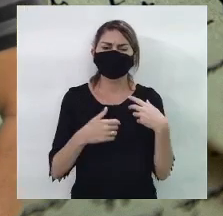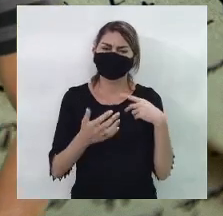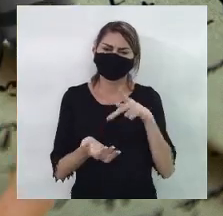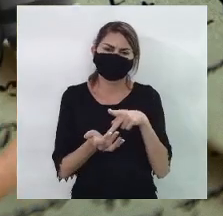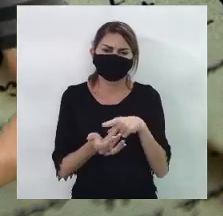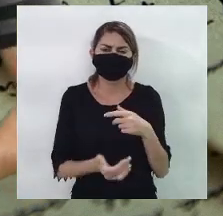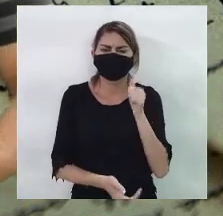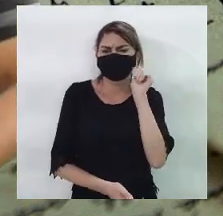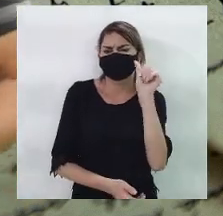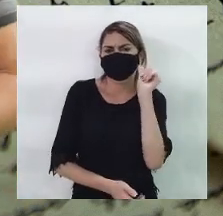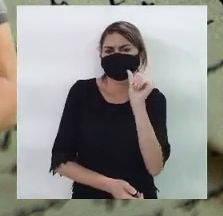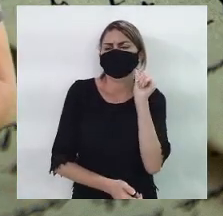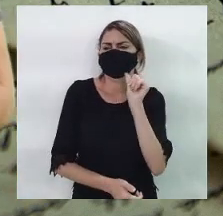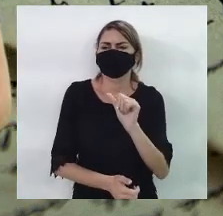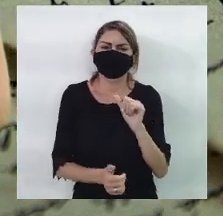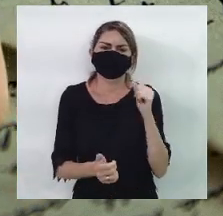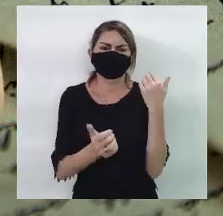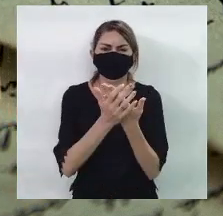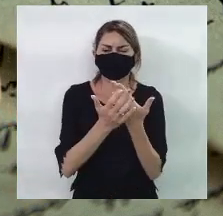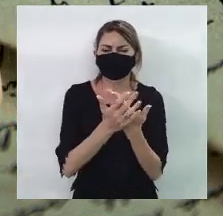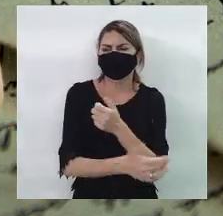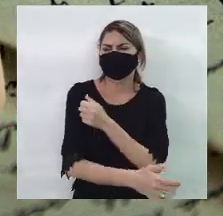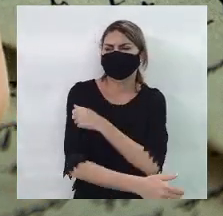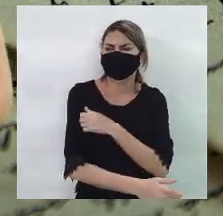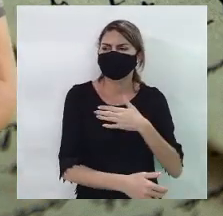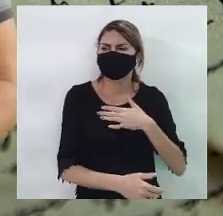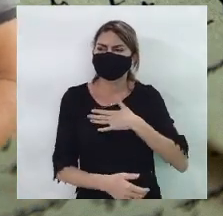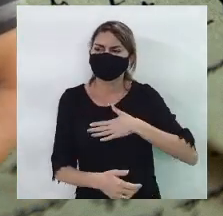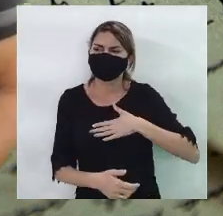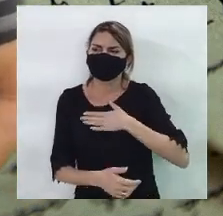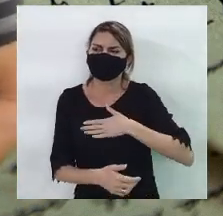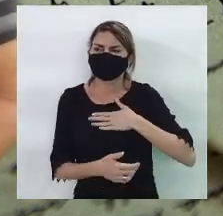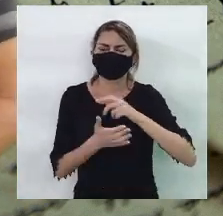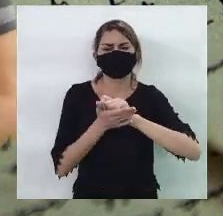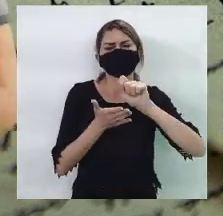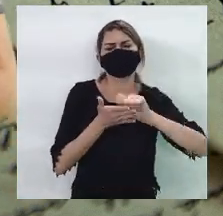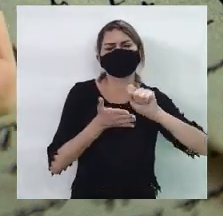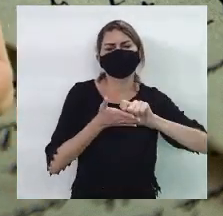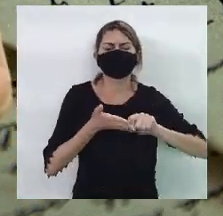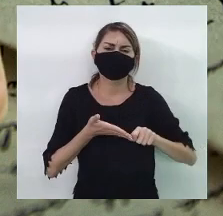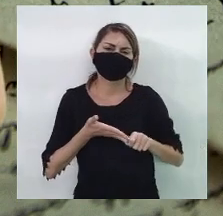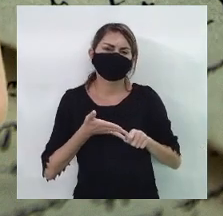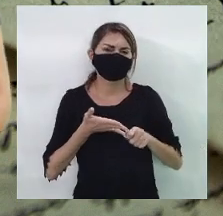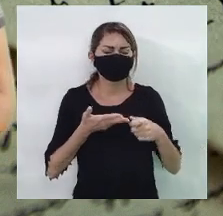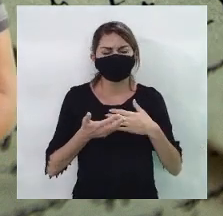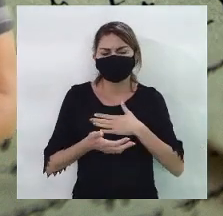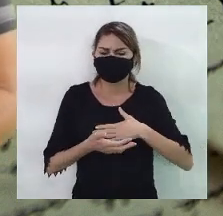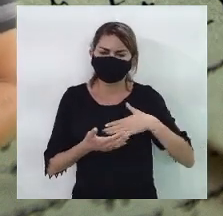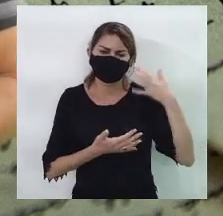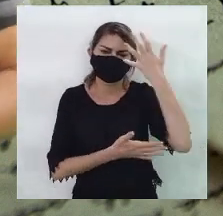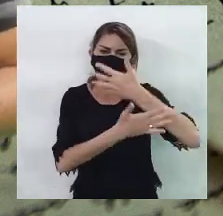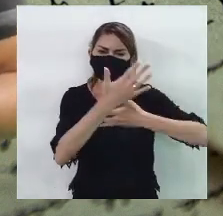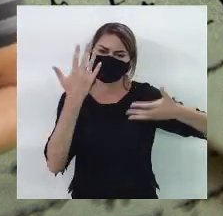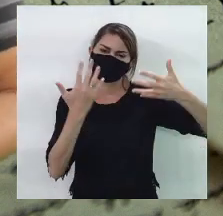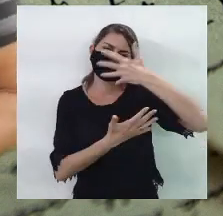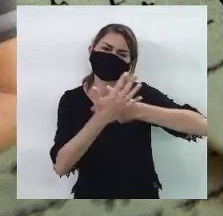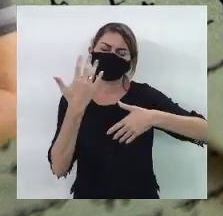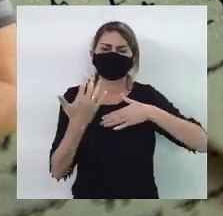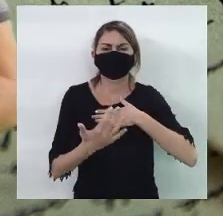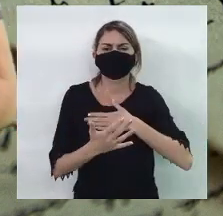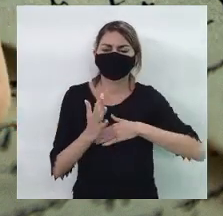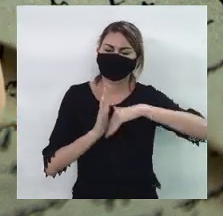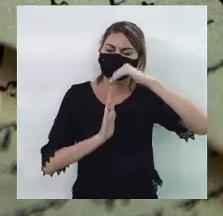Essas mulheres, essas estudantes elas gostam de escrever, né? Eles gostam de cantar, gostam